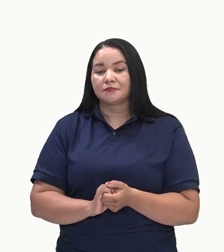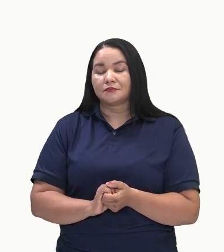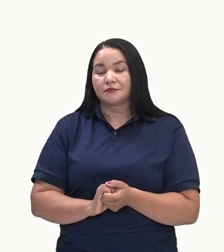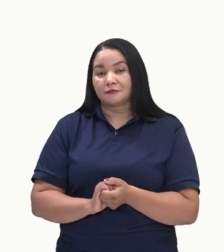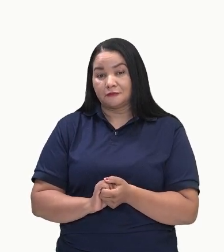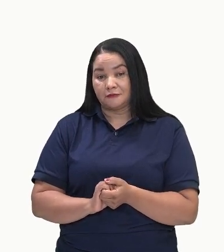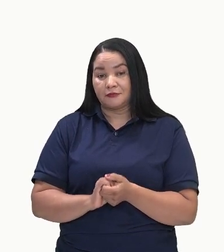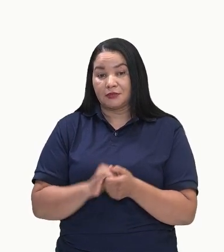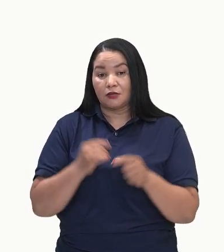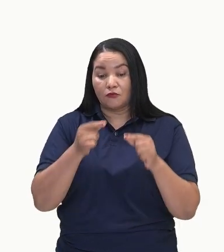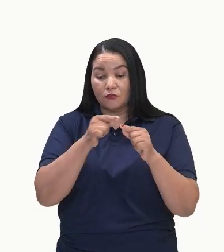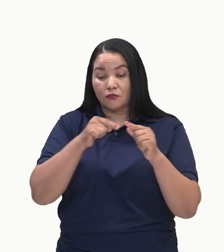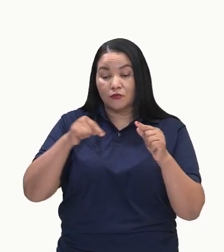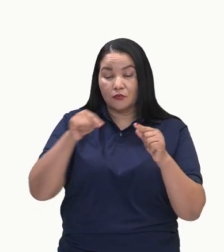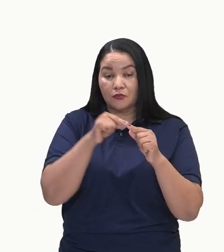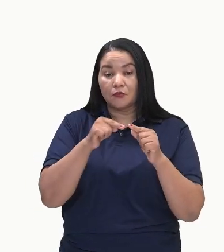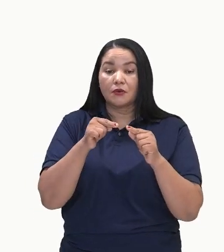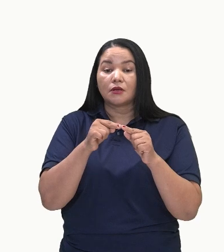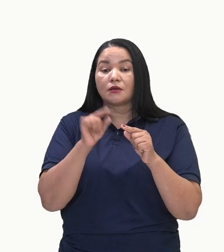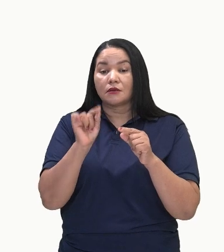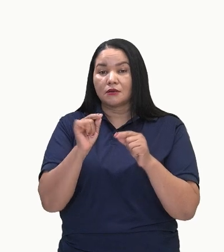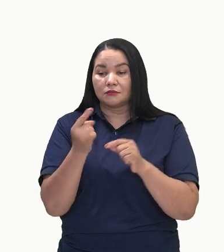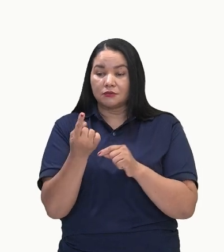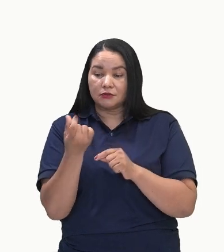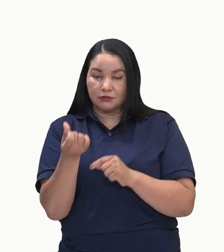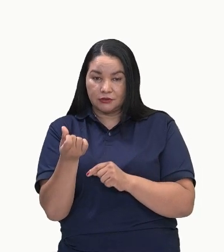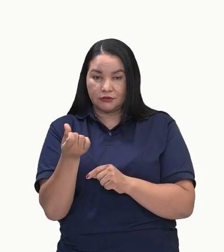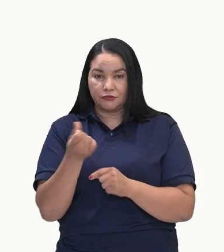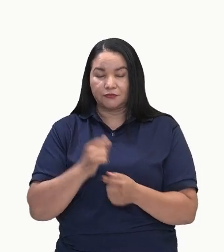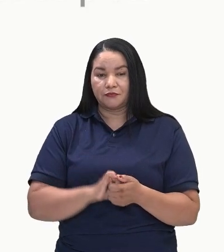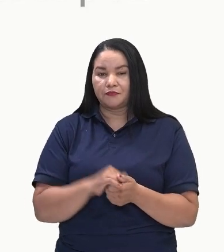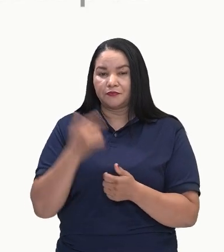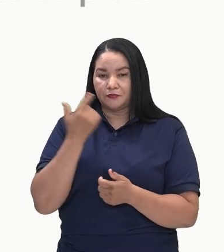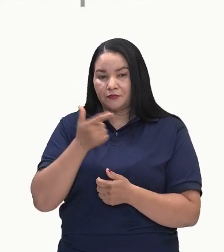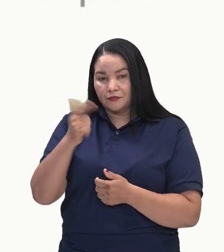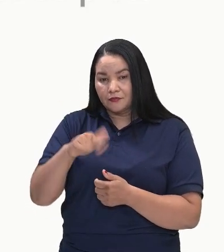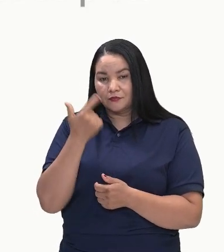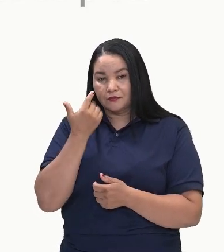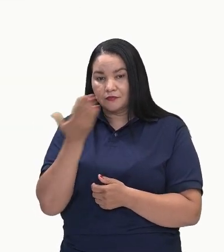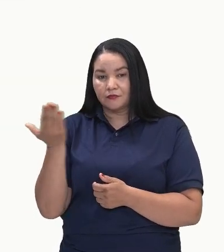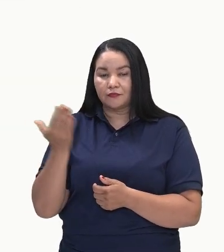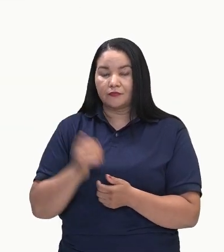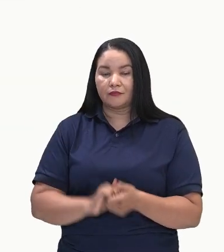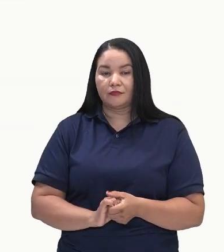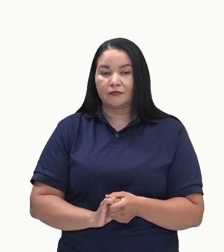Pista externa, o raio mede 16, tá bom? Então, bora lá, ó.